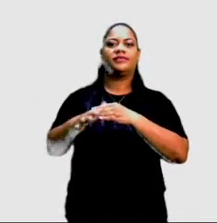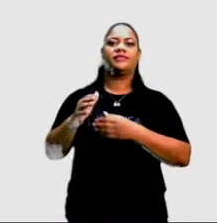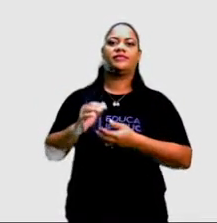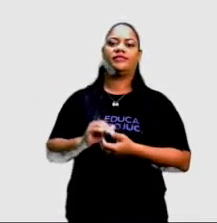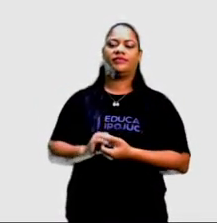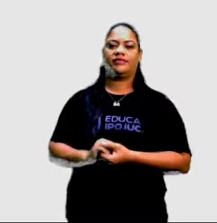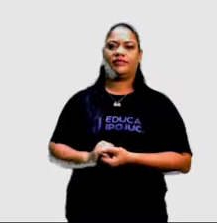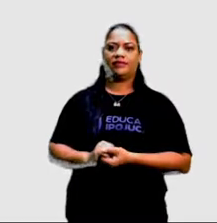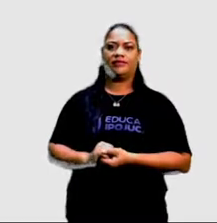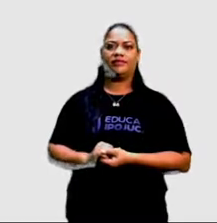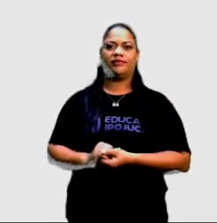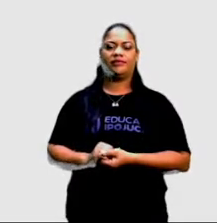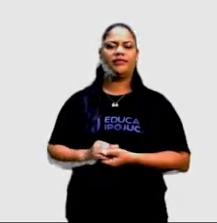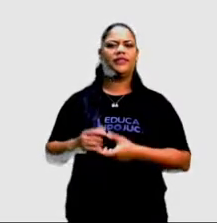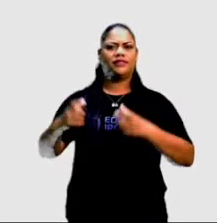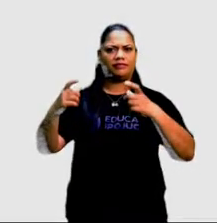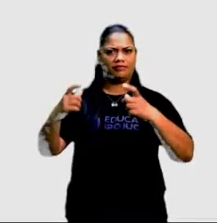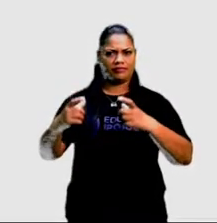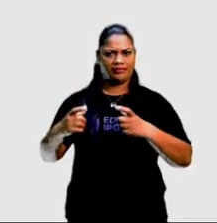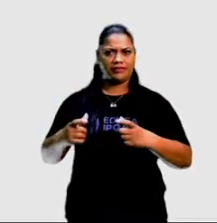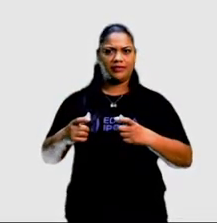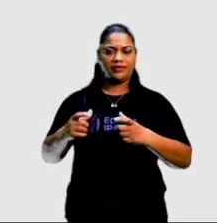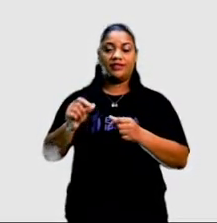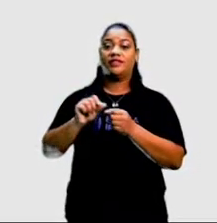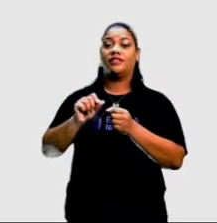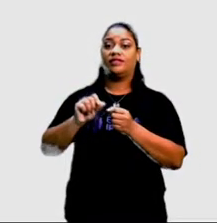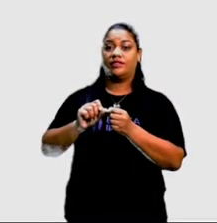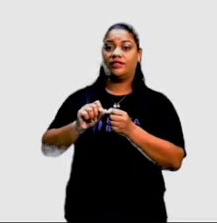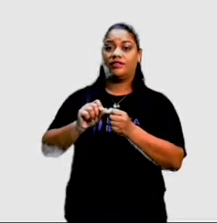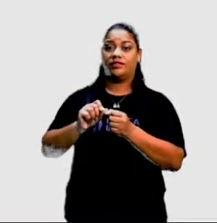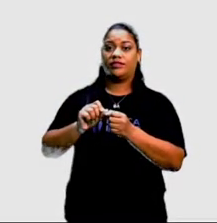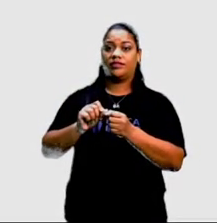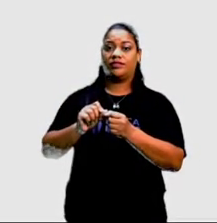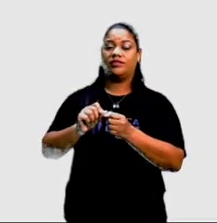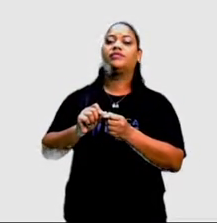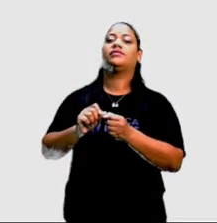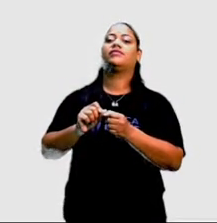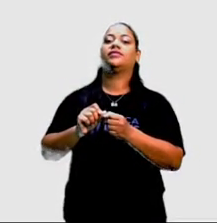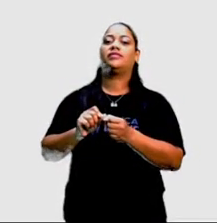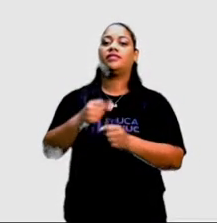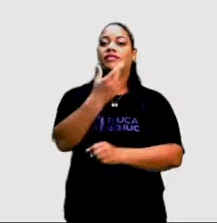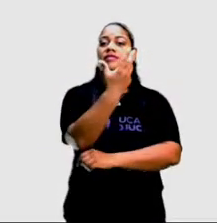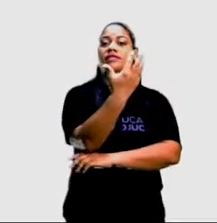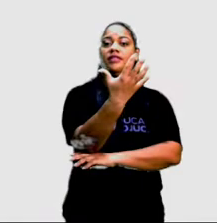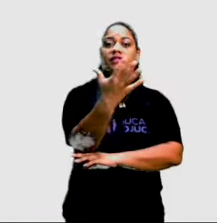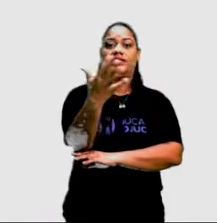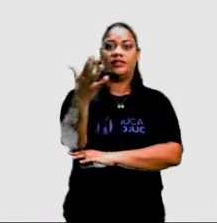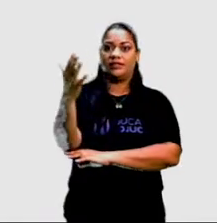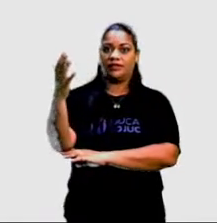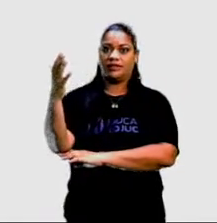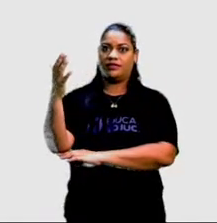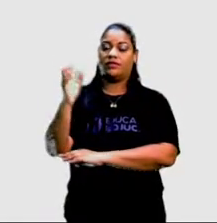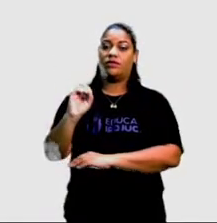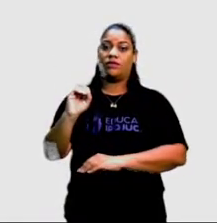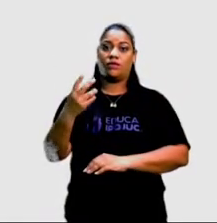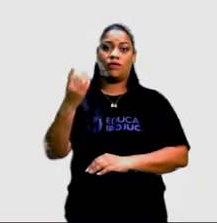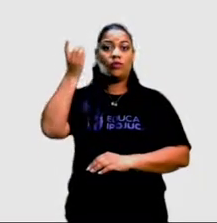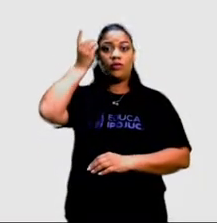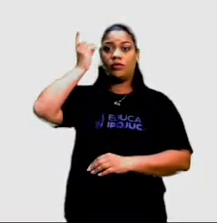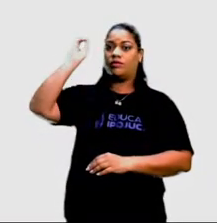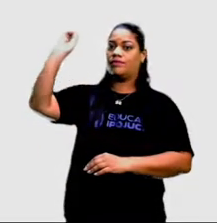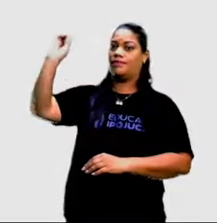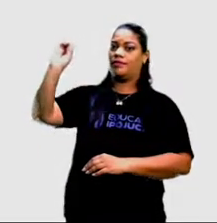ambiente natural. Foi construída por quem? Pela ação da natureza ou por Deus,